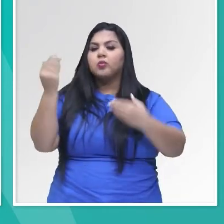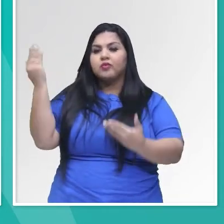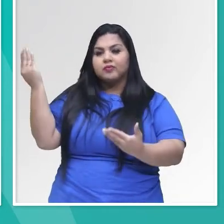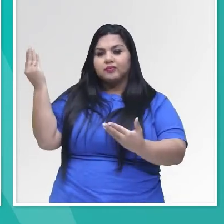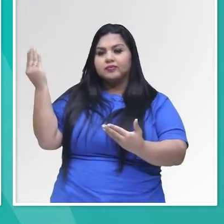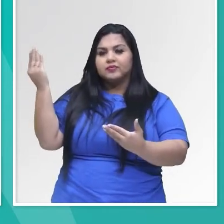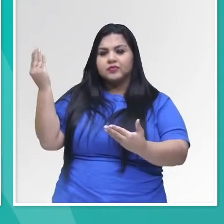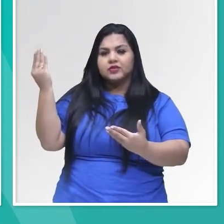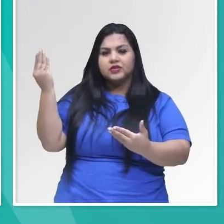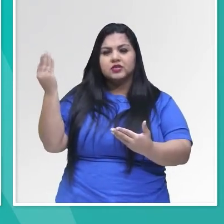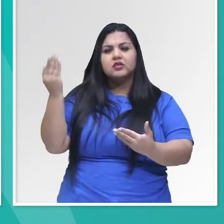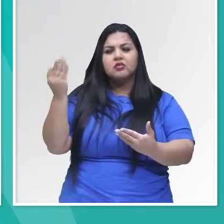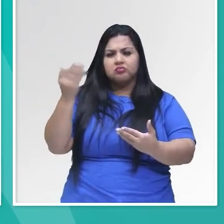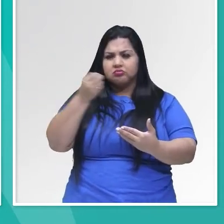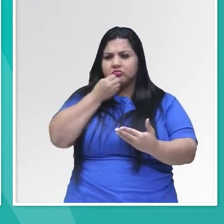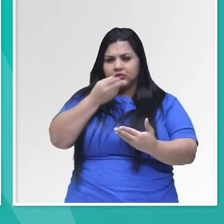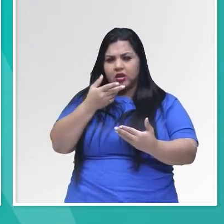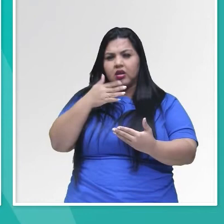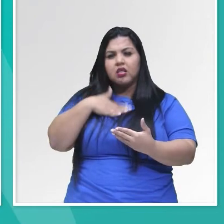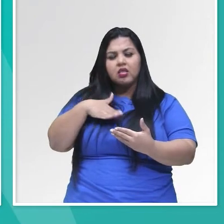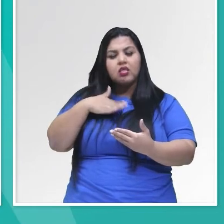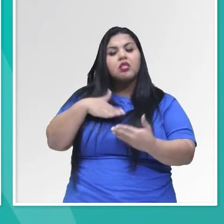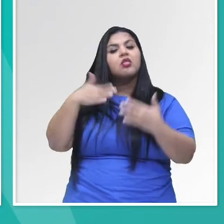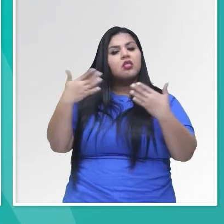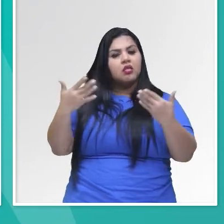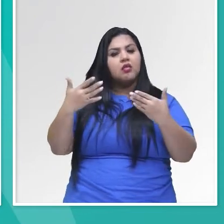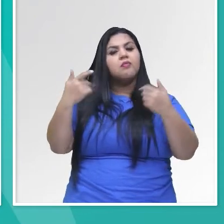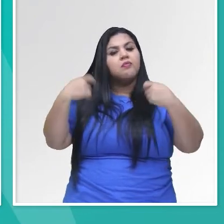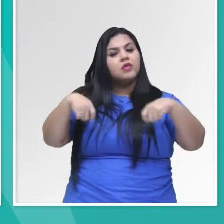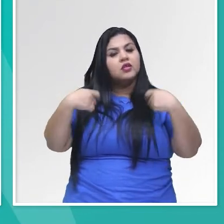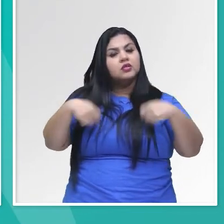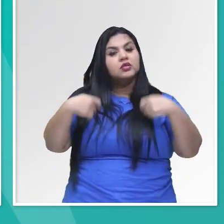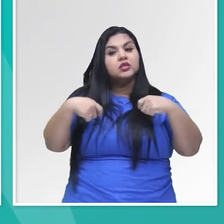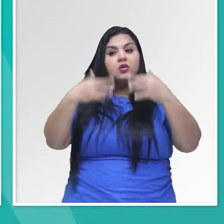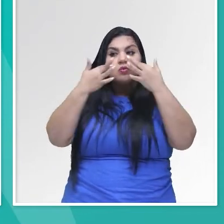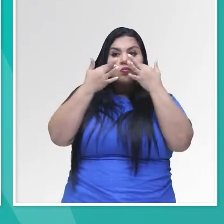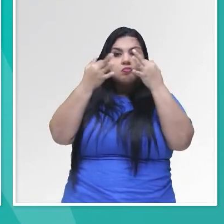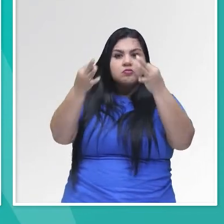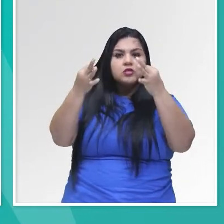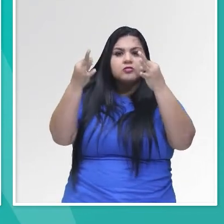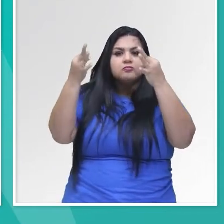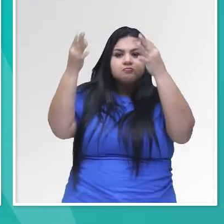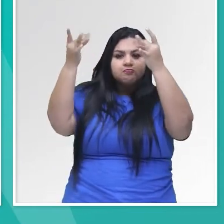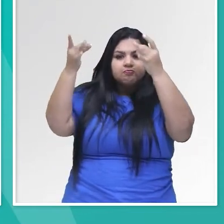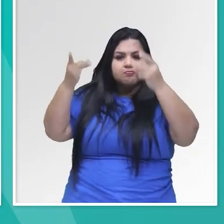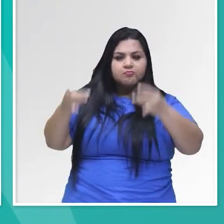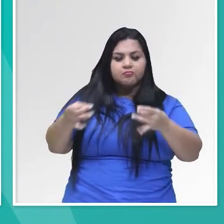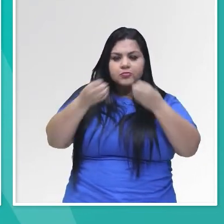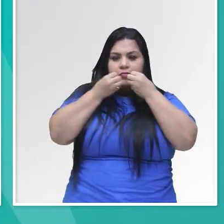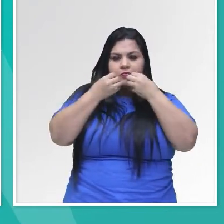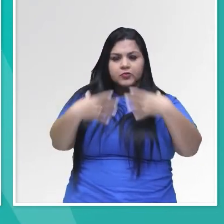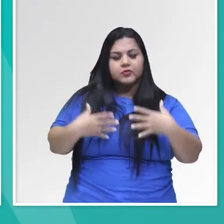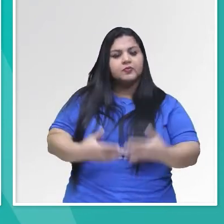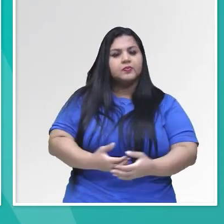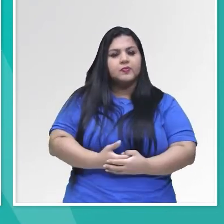tudo bem? Tá tudo tranquilo? Tem que estar tudo bem. Você tem que observar que está tudo bem, tá bom?